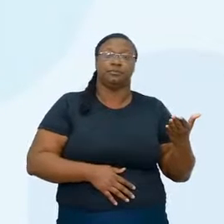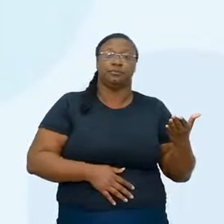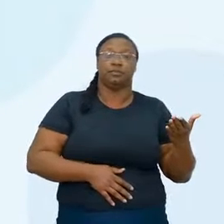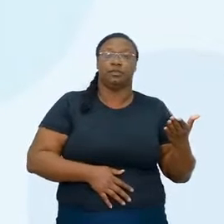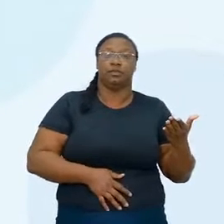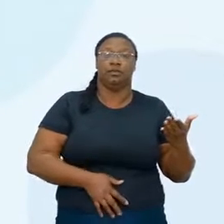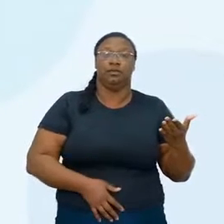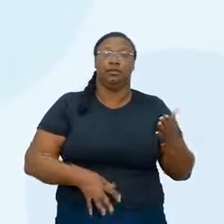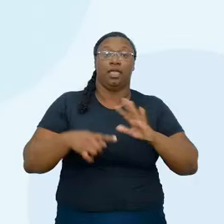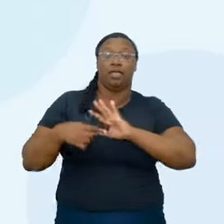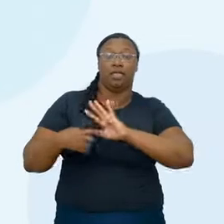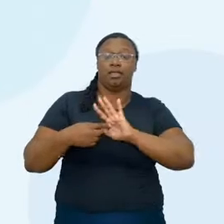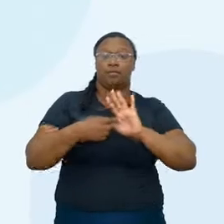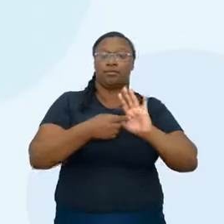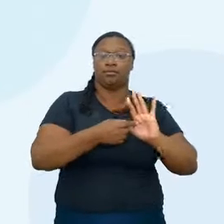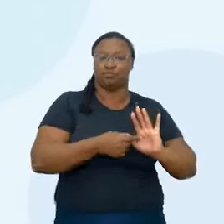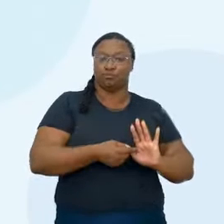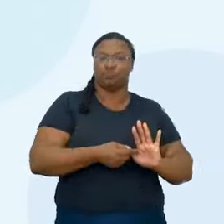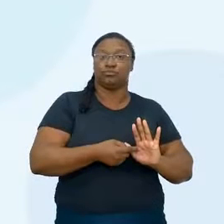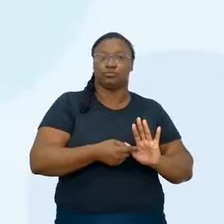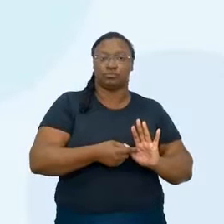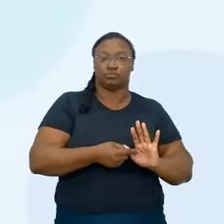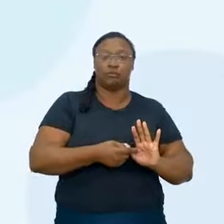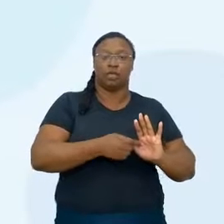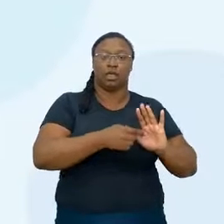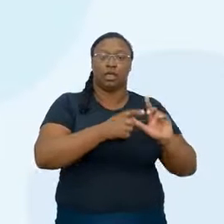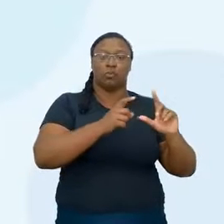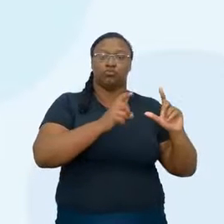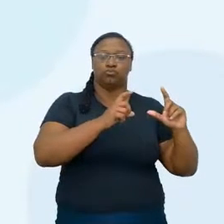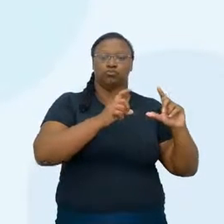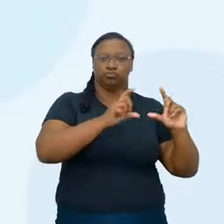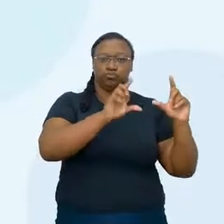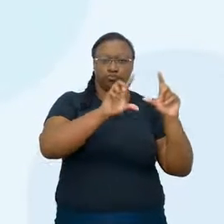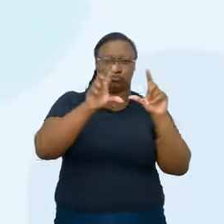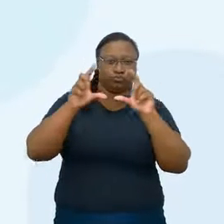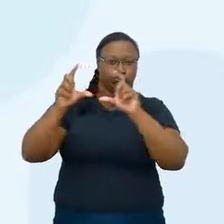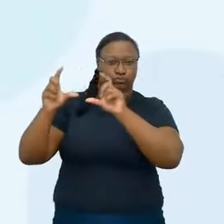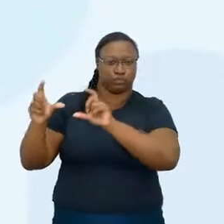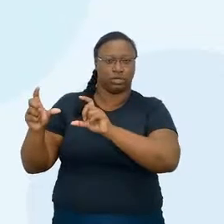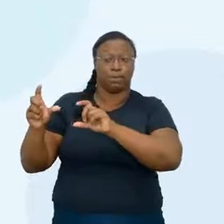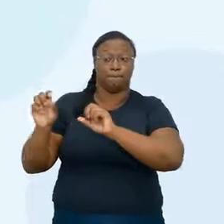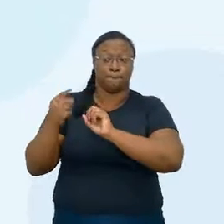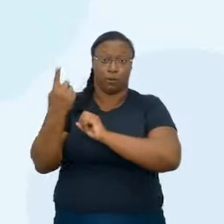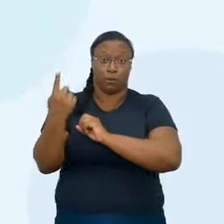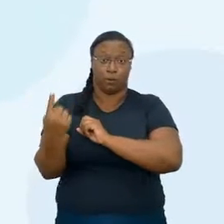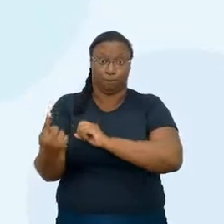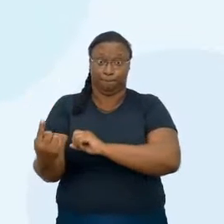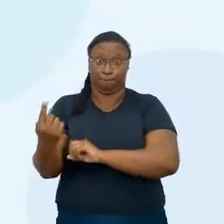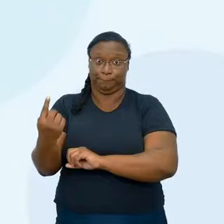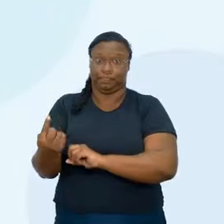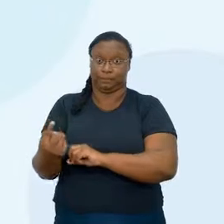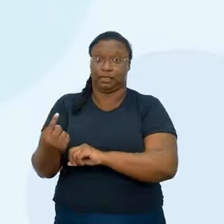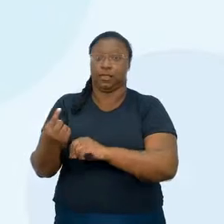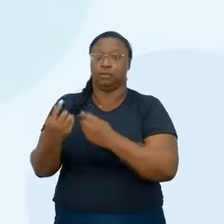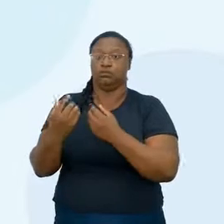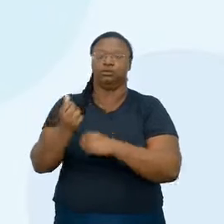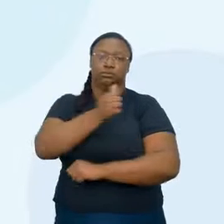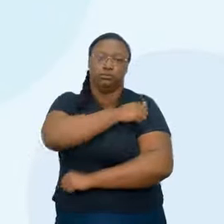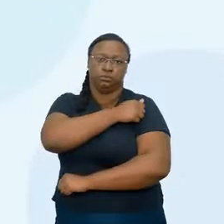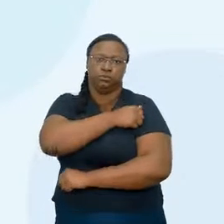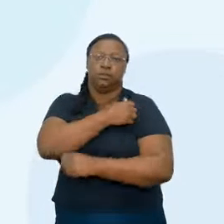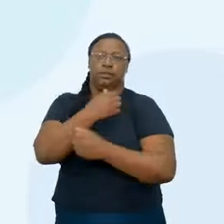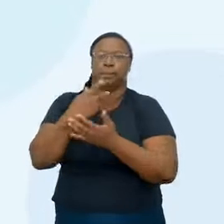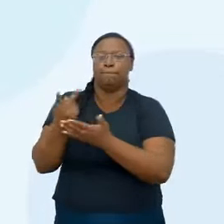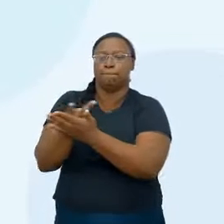Como metodologia ativa, a gente tem a rotação por estações. Os estudantes, eles fazem pesquisas sobre várias festas, sobre algumas festas,